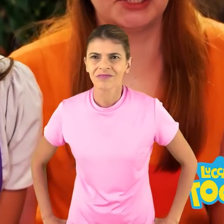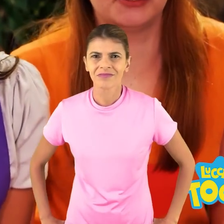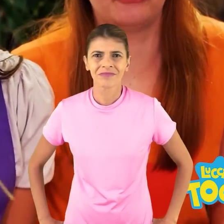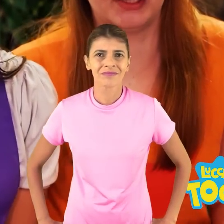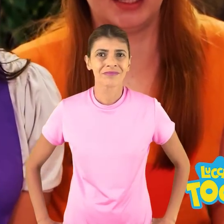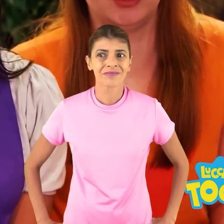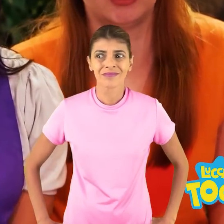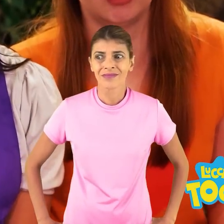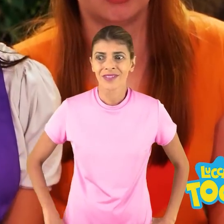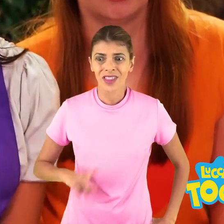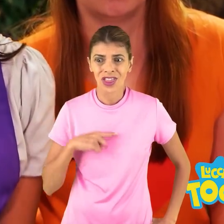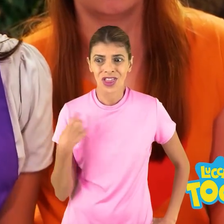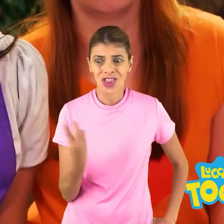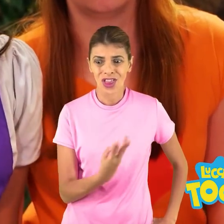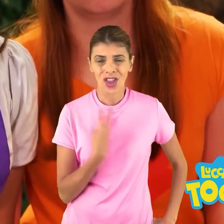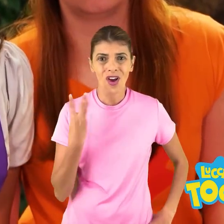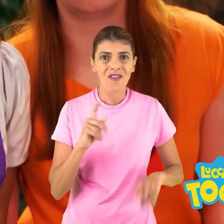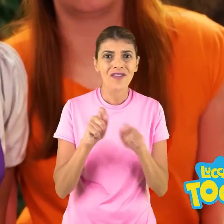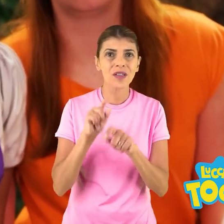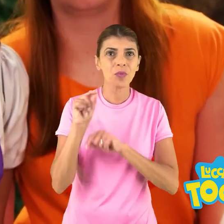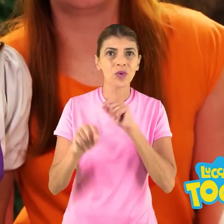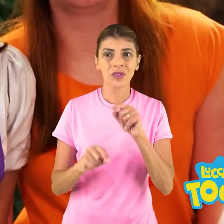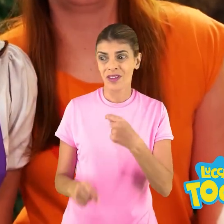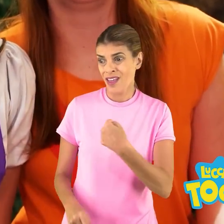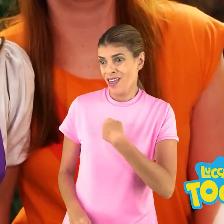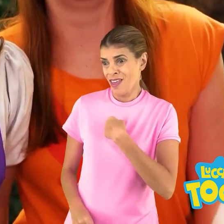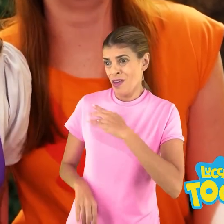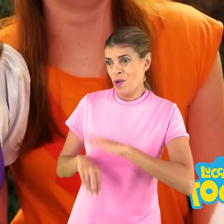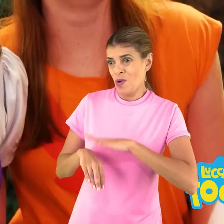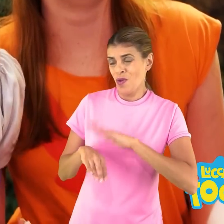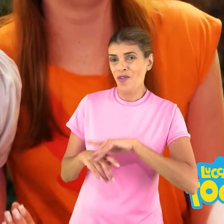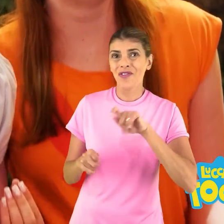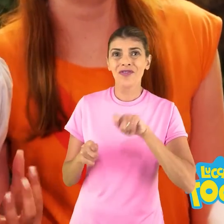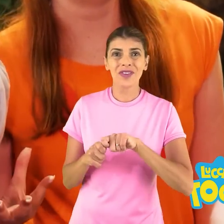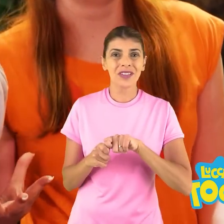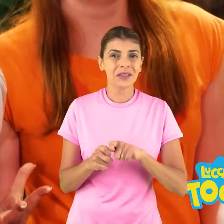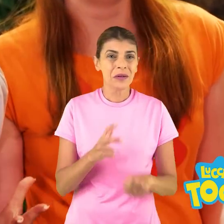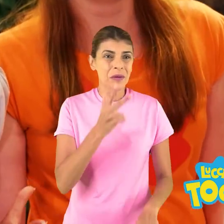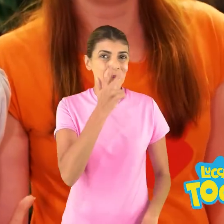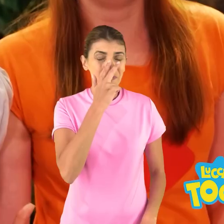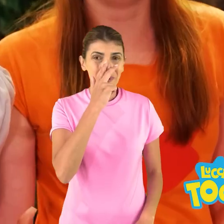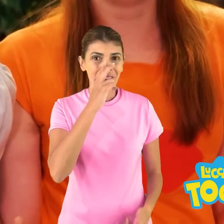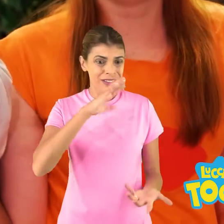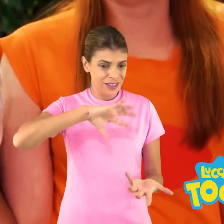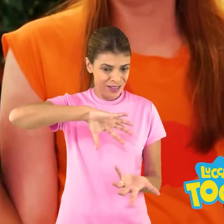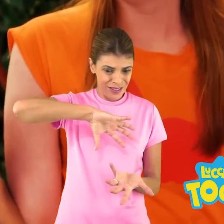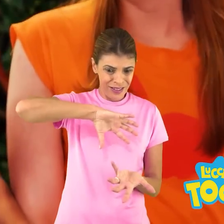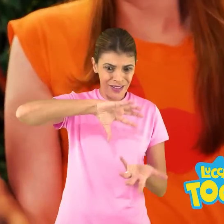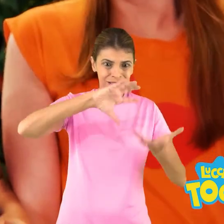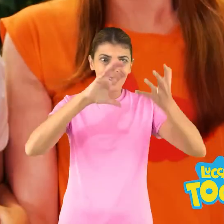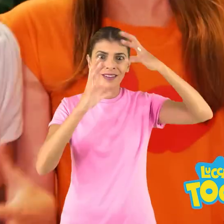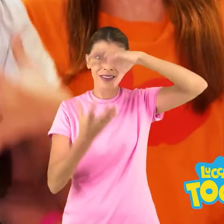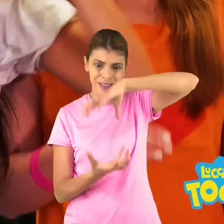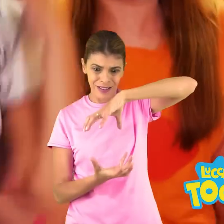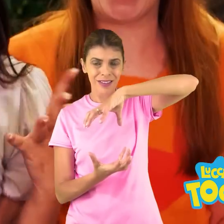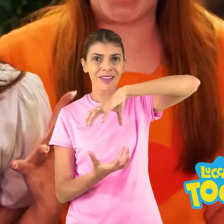O que a gente fez? O que eu fiz? Estamos em um mundo trocado!